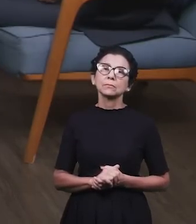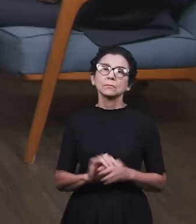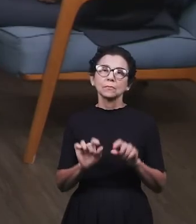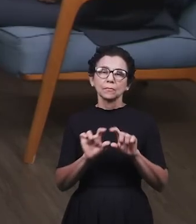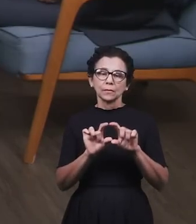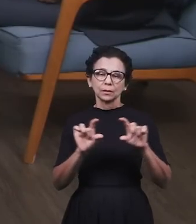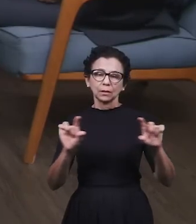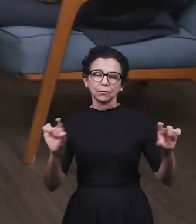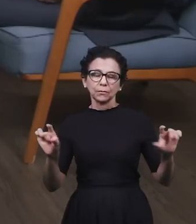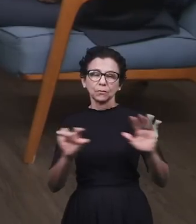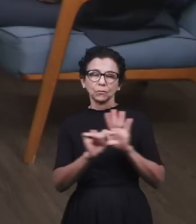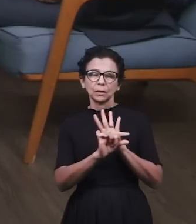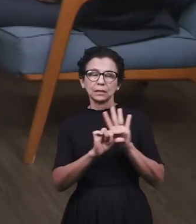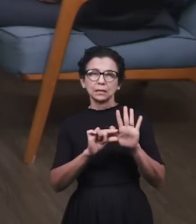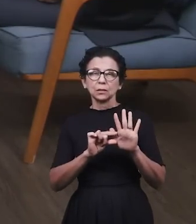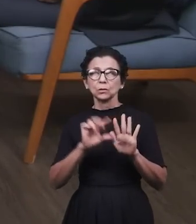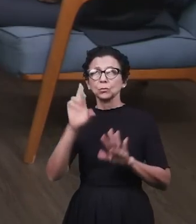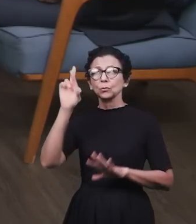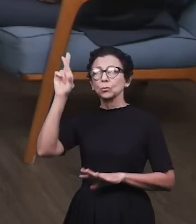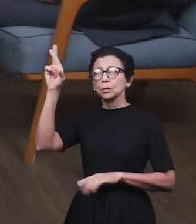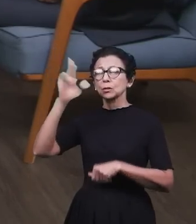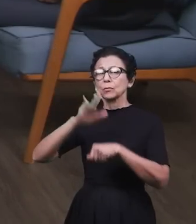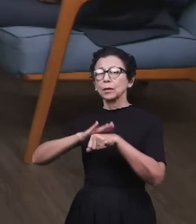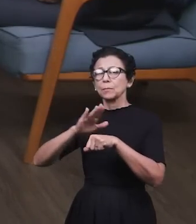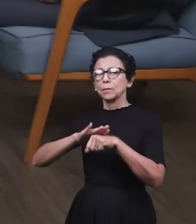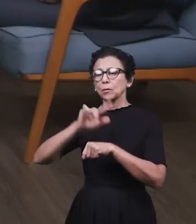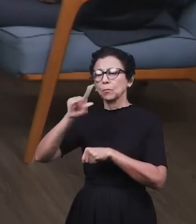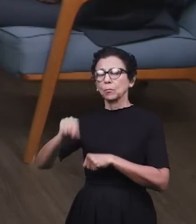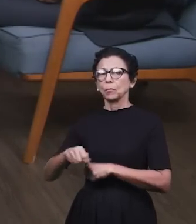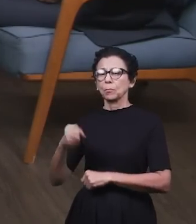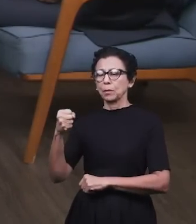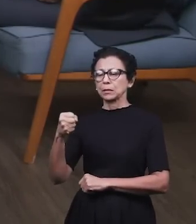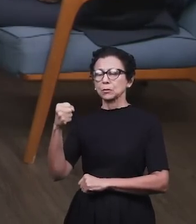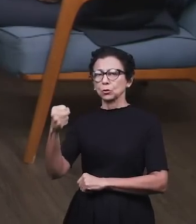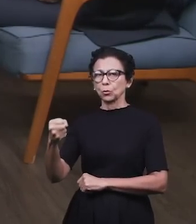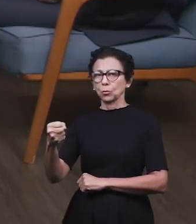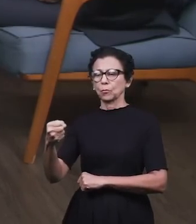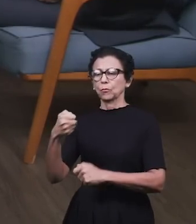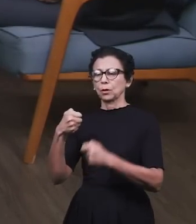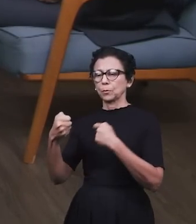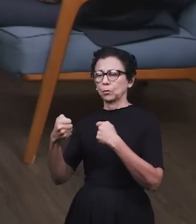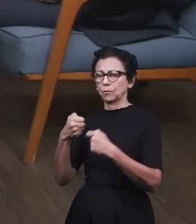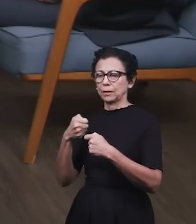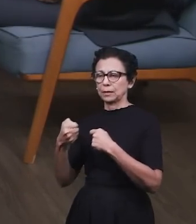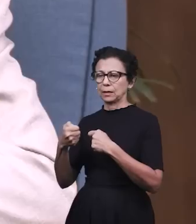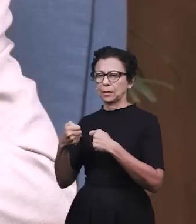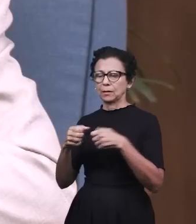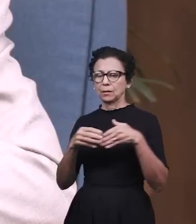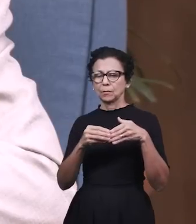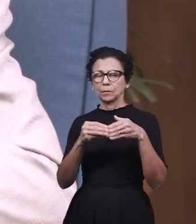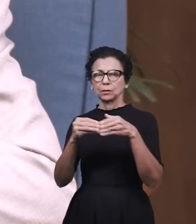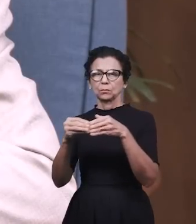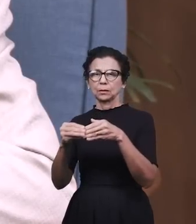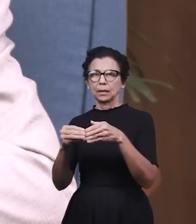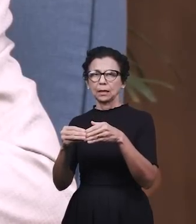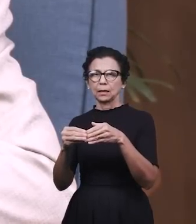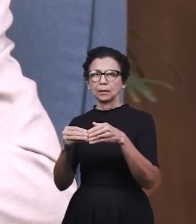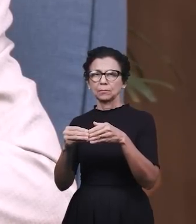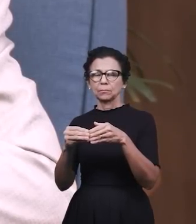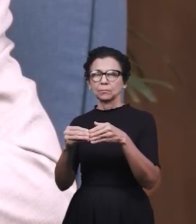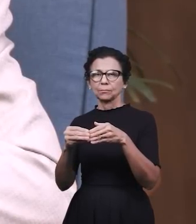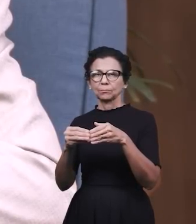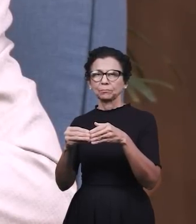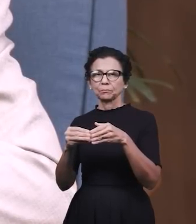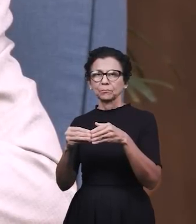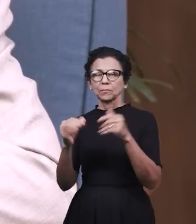me faltará, Ele me conduzirá a pastos verdejantes. Quer dizer, ser governado por Deus é fazer parte de